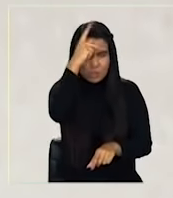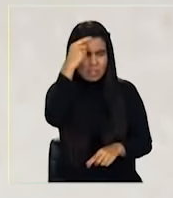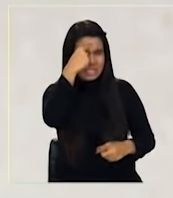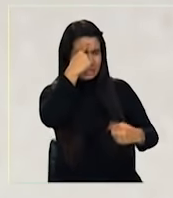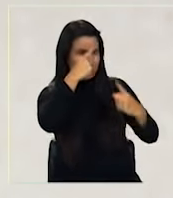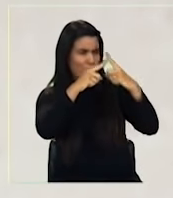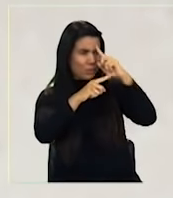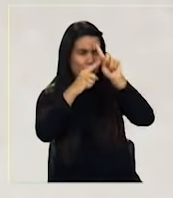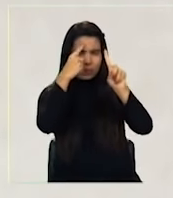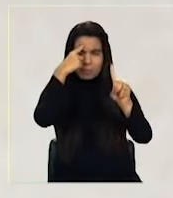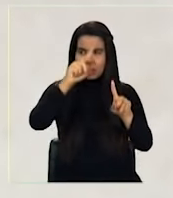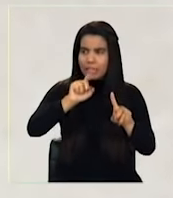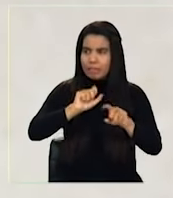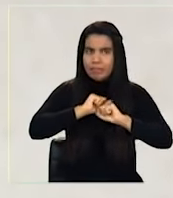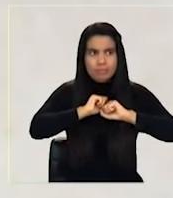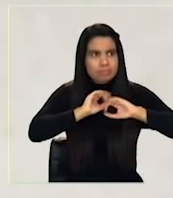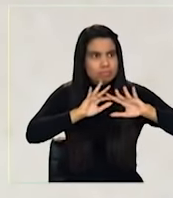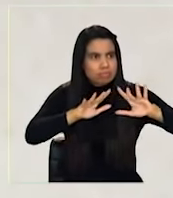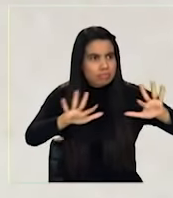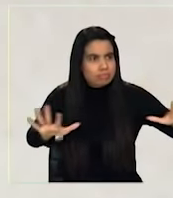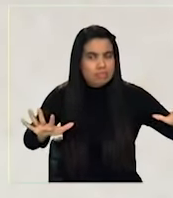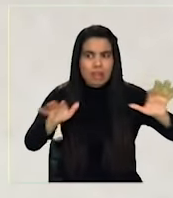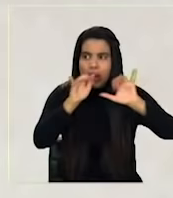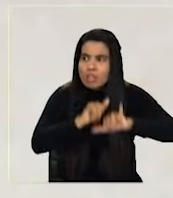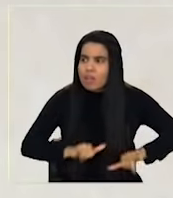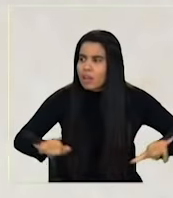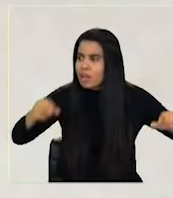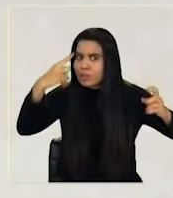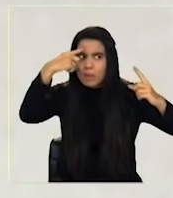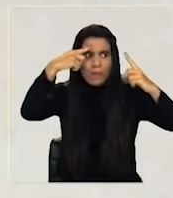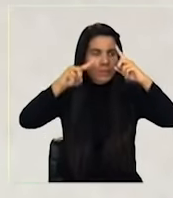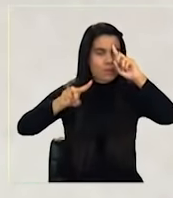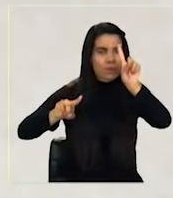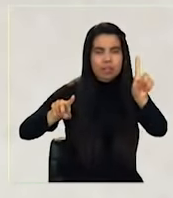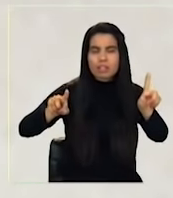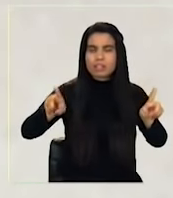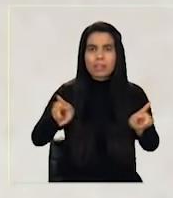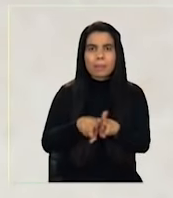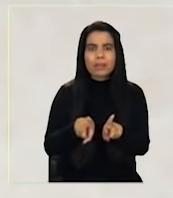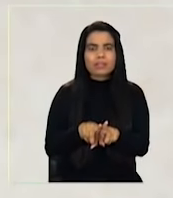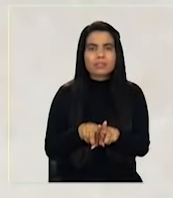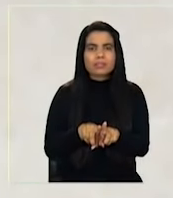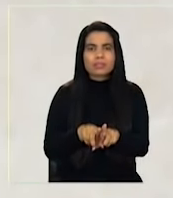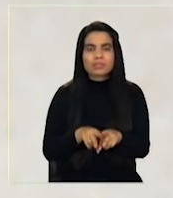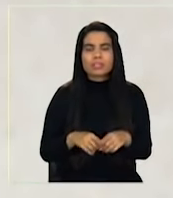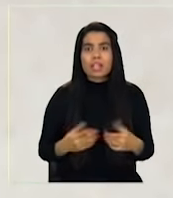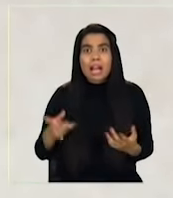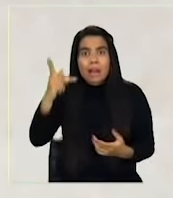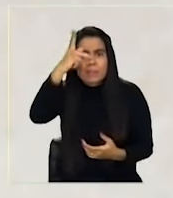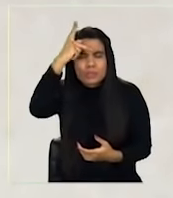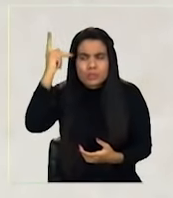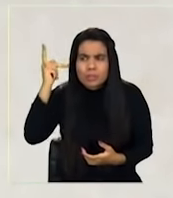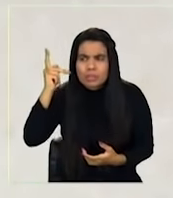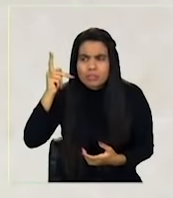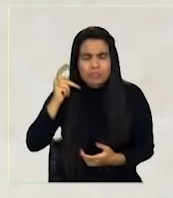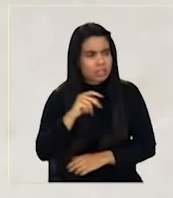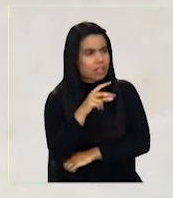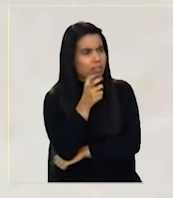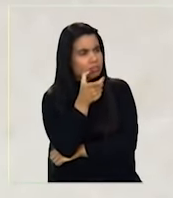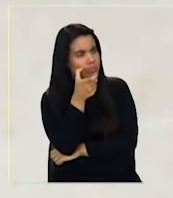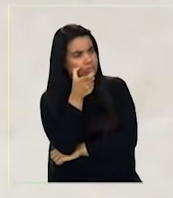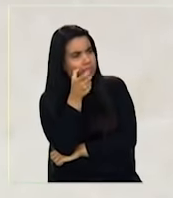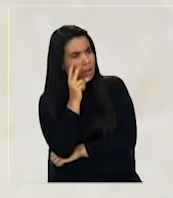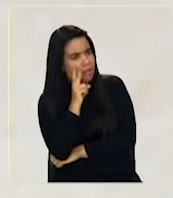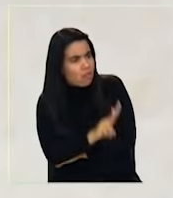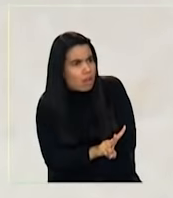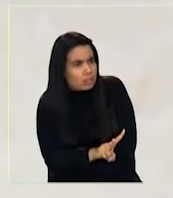passa uma incerteza no seu falar, quem ouve, quem recebe,